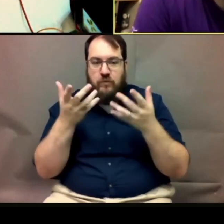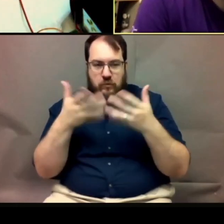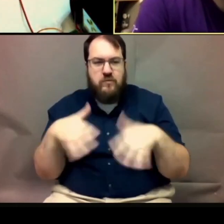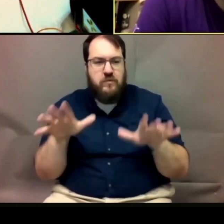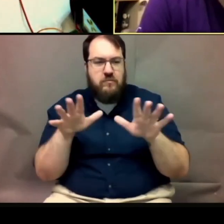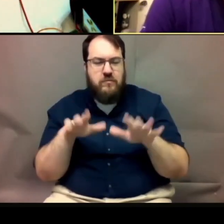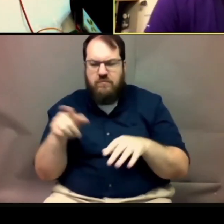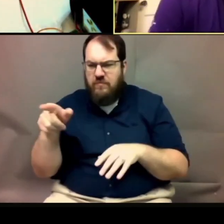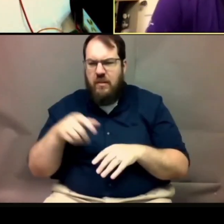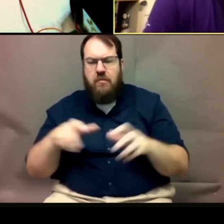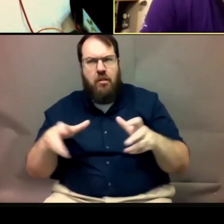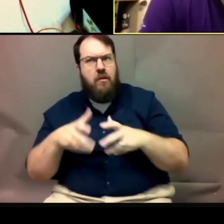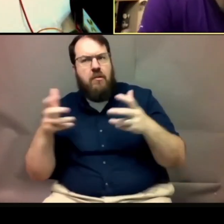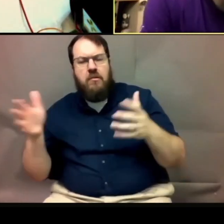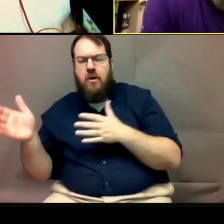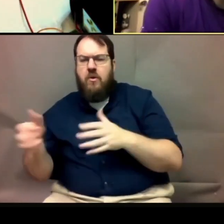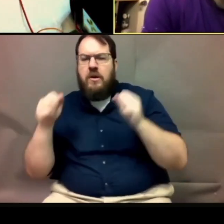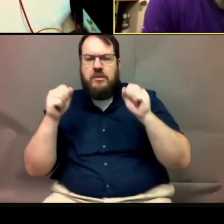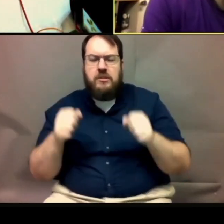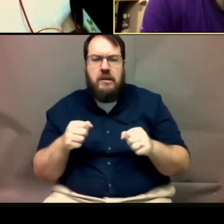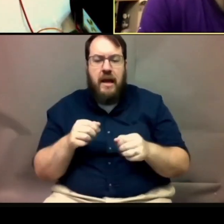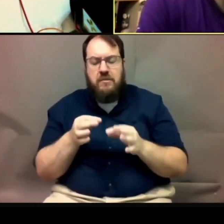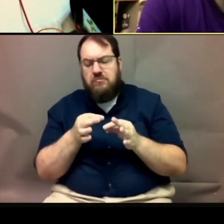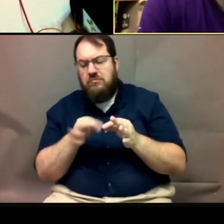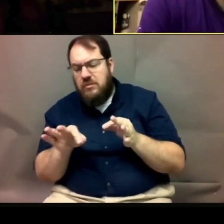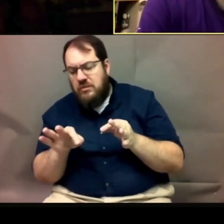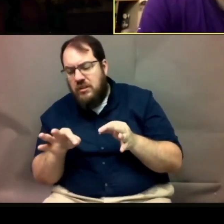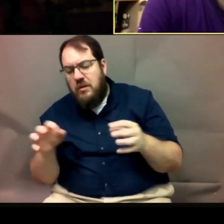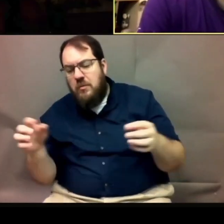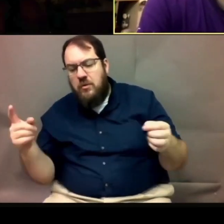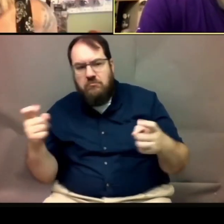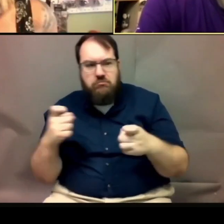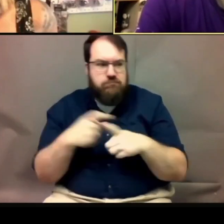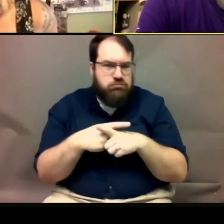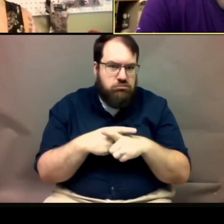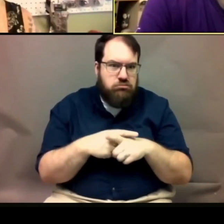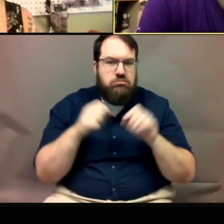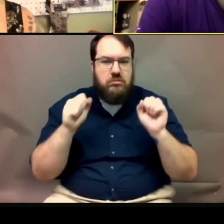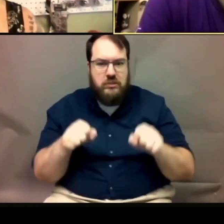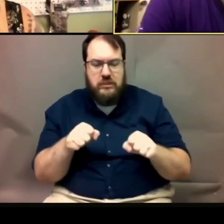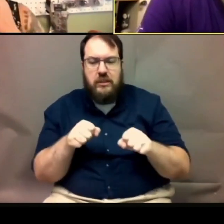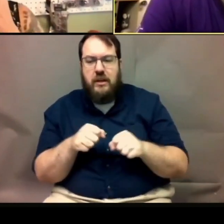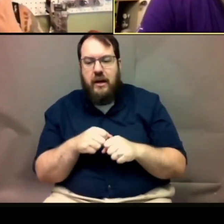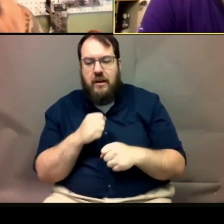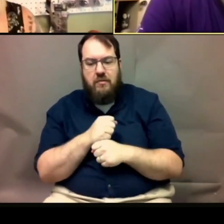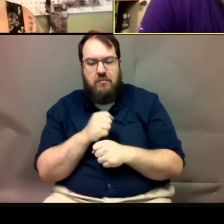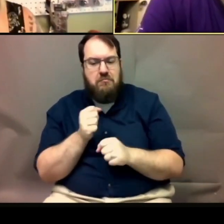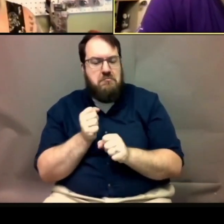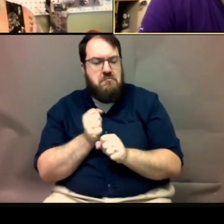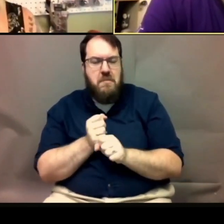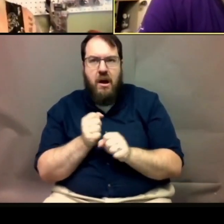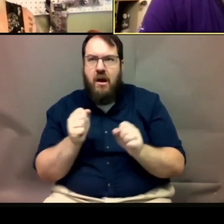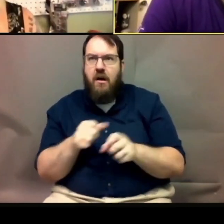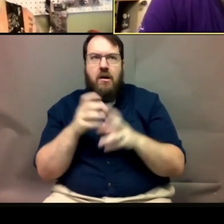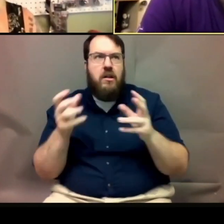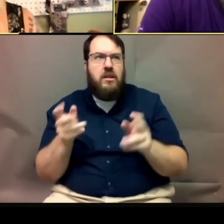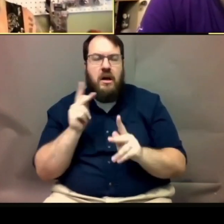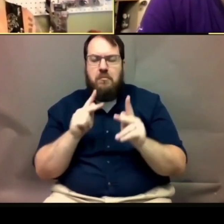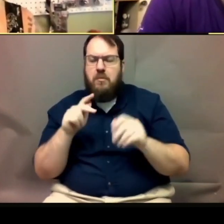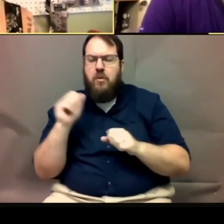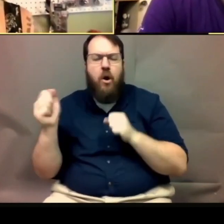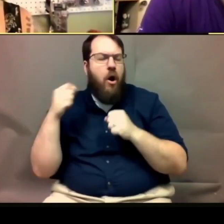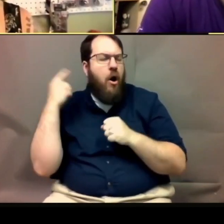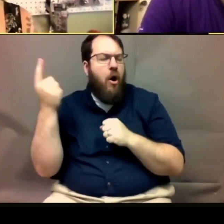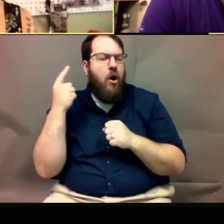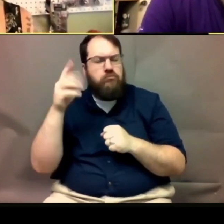concluindo o circuito condutor. e isso, olha, como pode ser do simples ao complexo usando o Makemake e